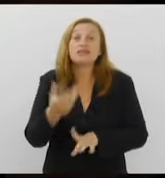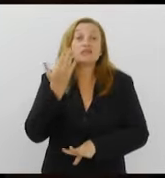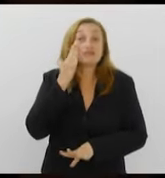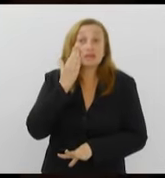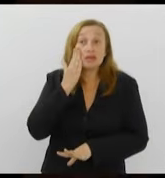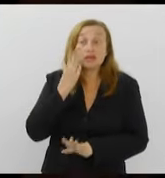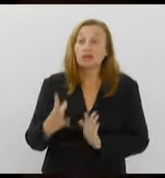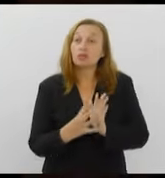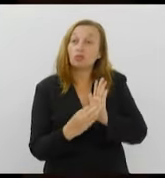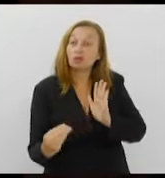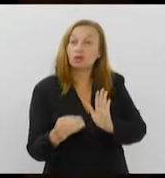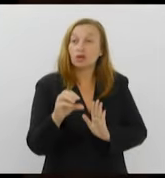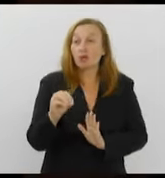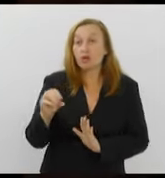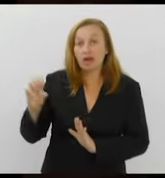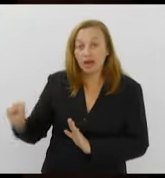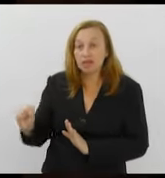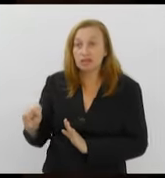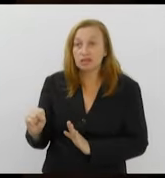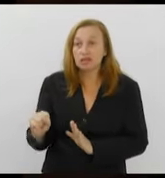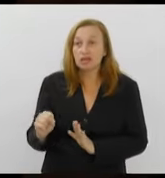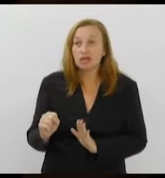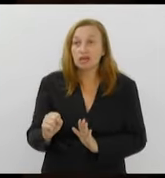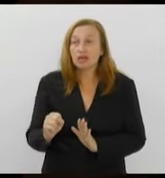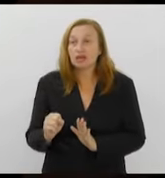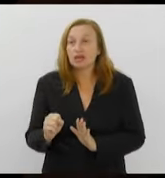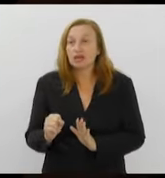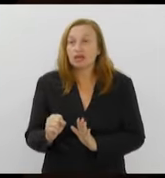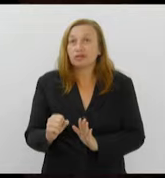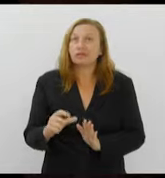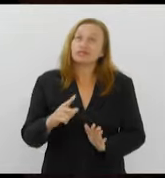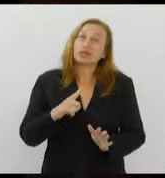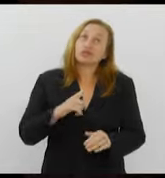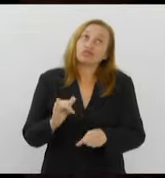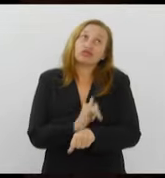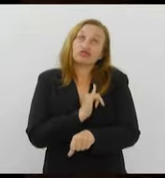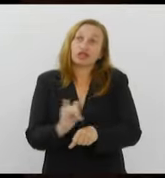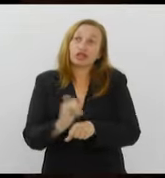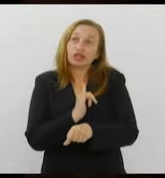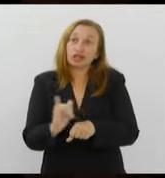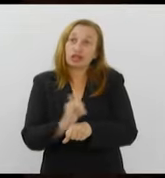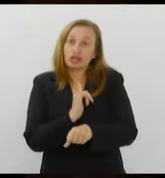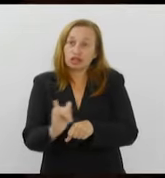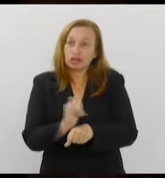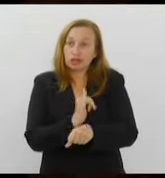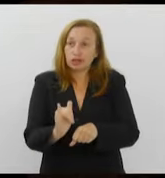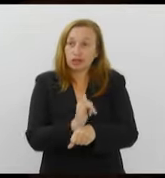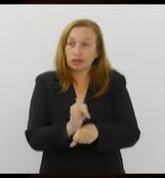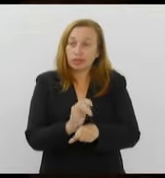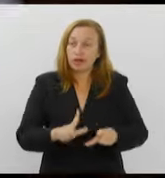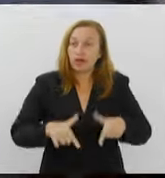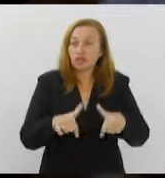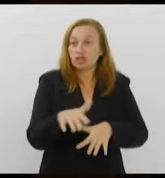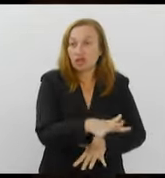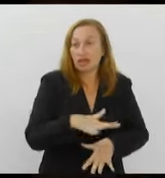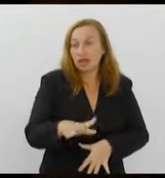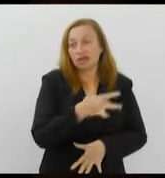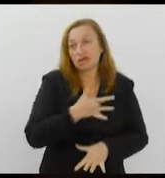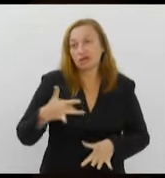o modelo de OS acabou sendo uma alternativa para as peculiaridades da saúde, que é muito